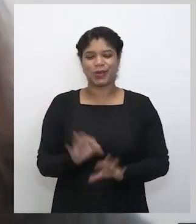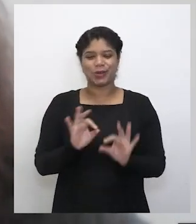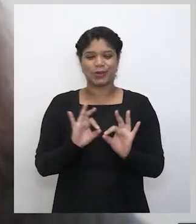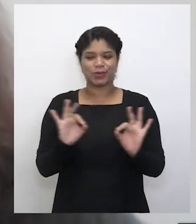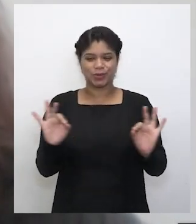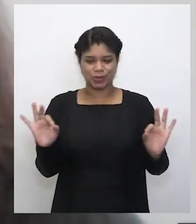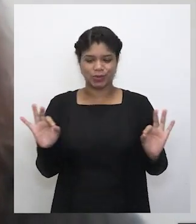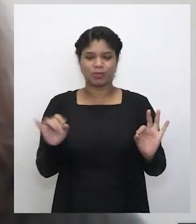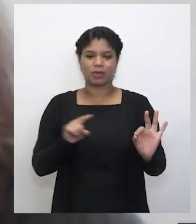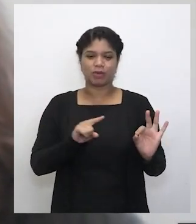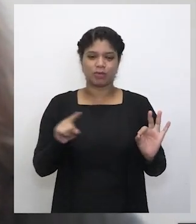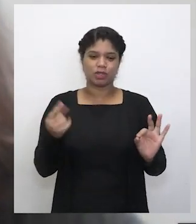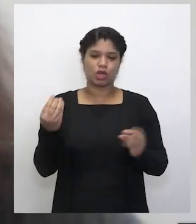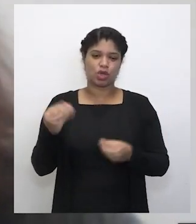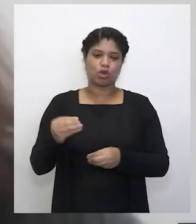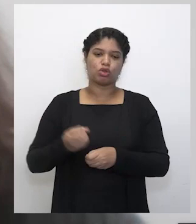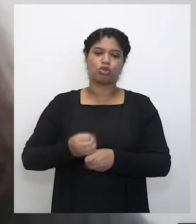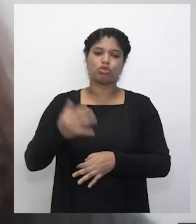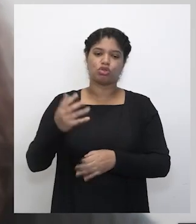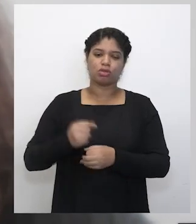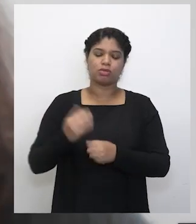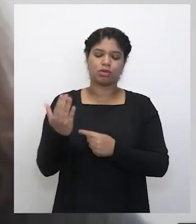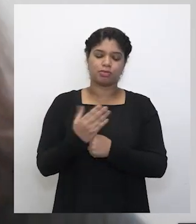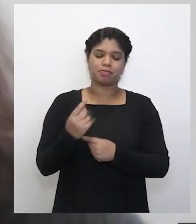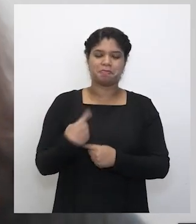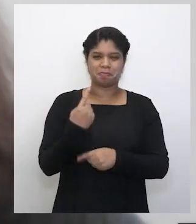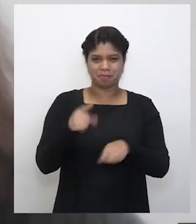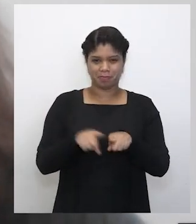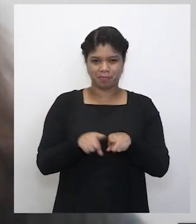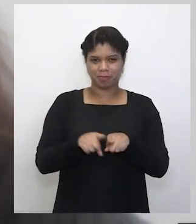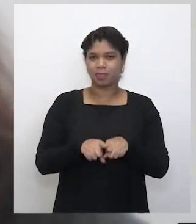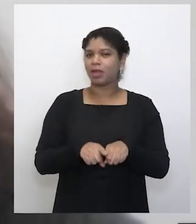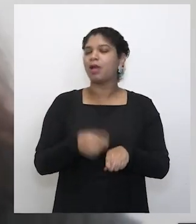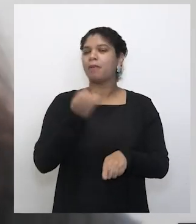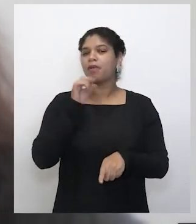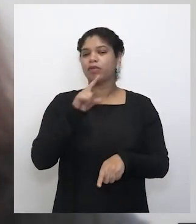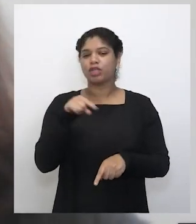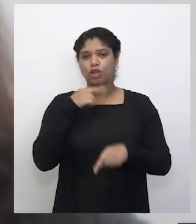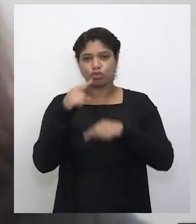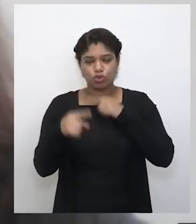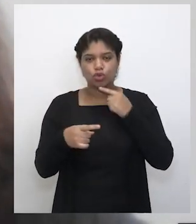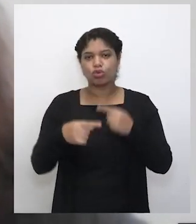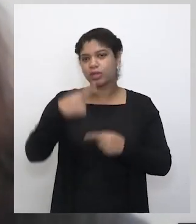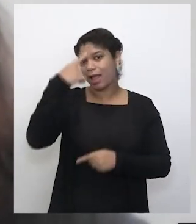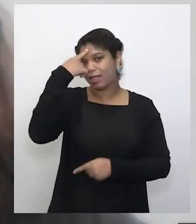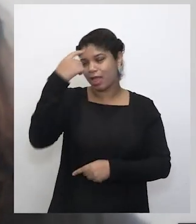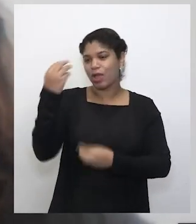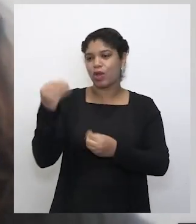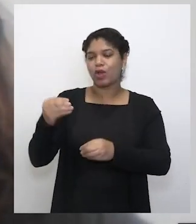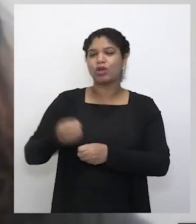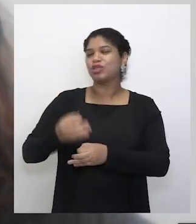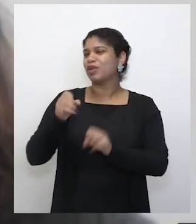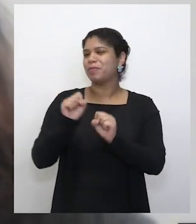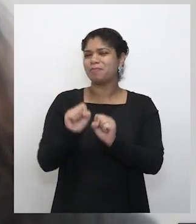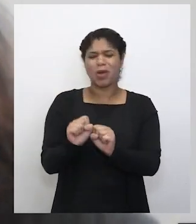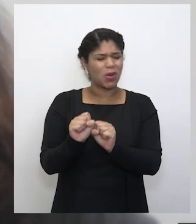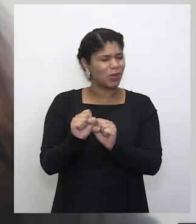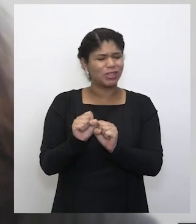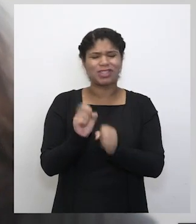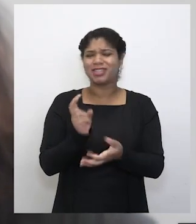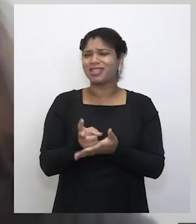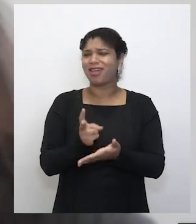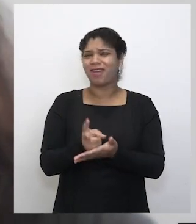muita coisa que vocês colocam, nos ajuda também bastante. Coloque suas dúvidas, coloque ideias no chat, que a